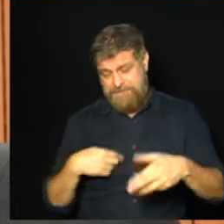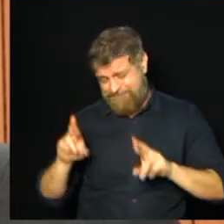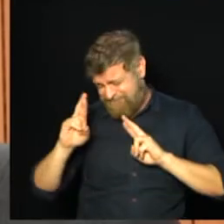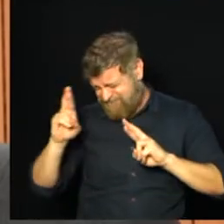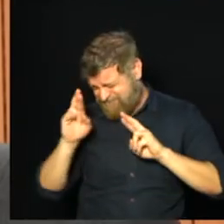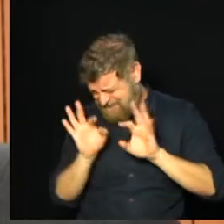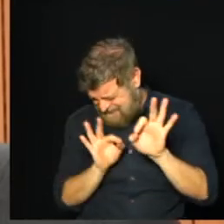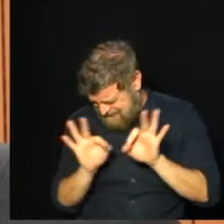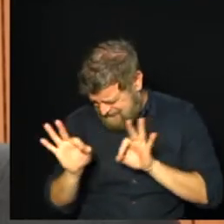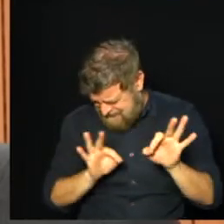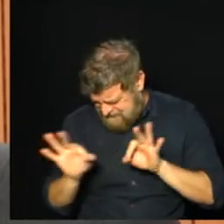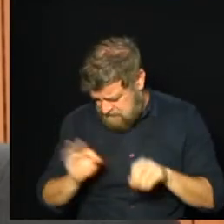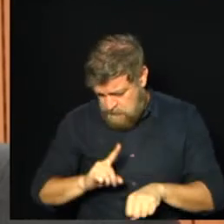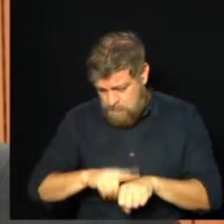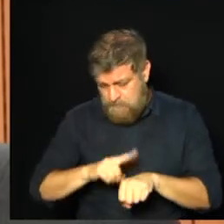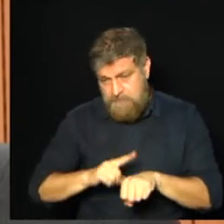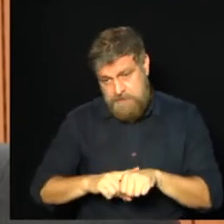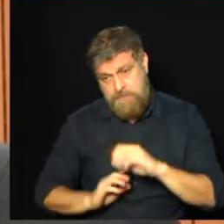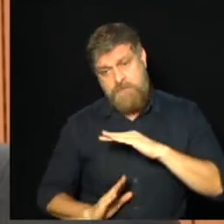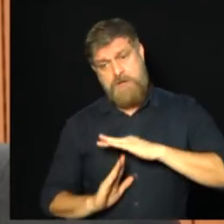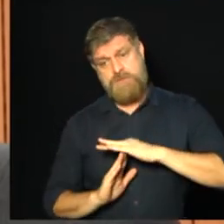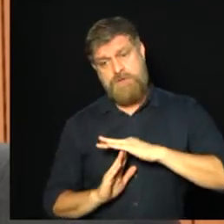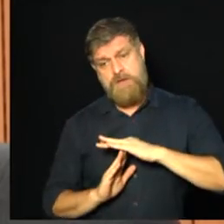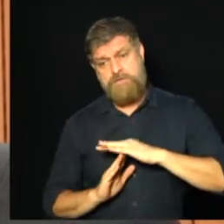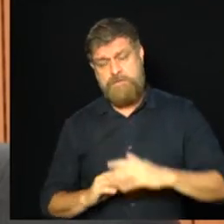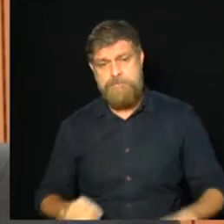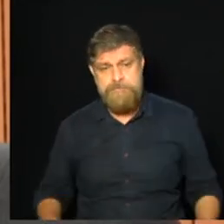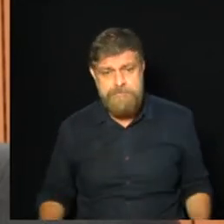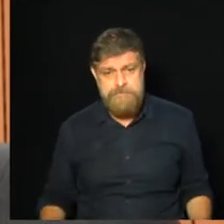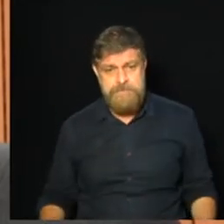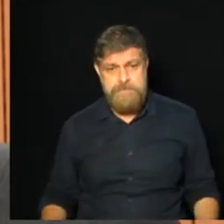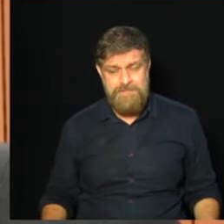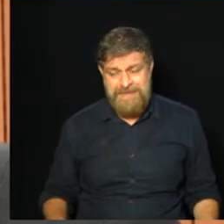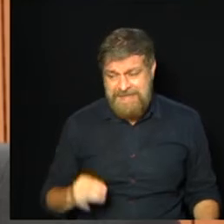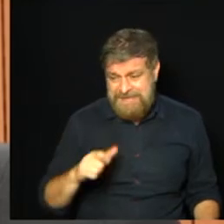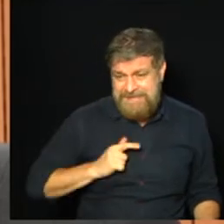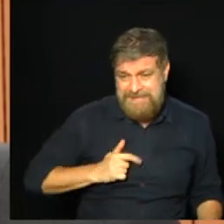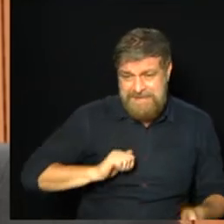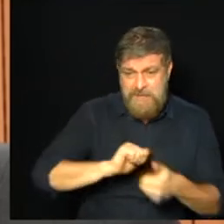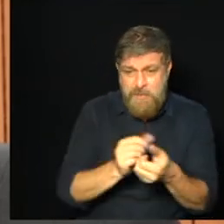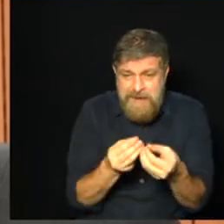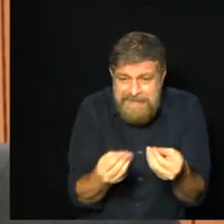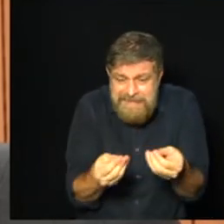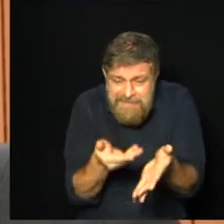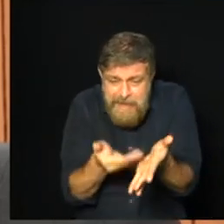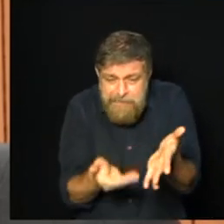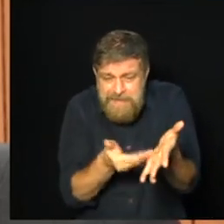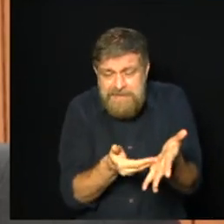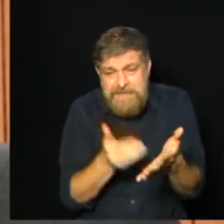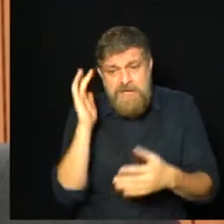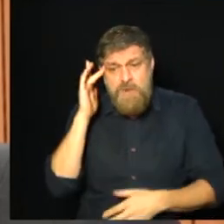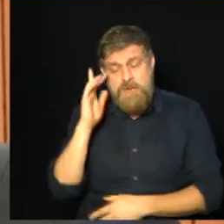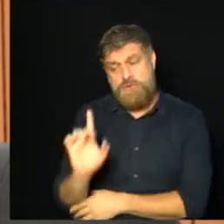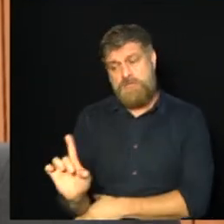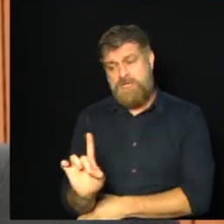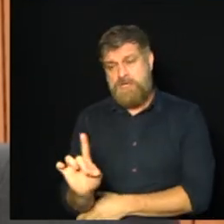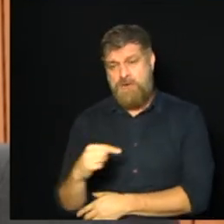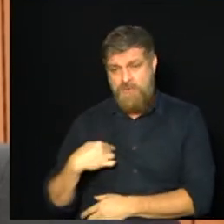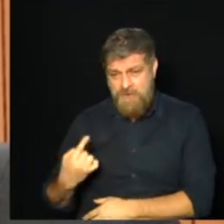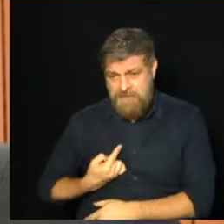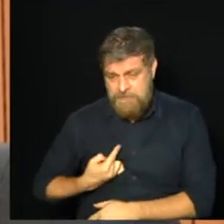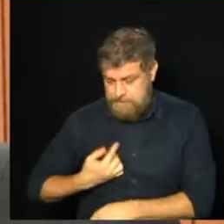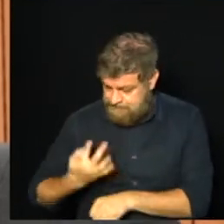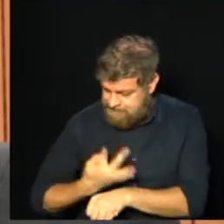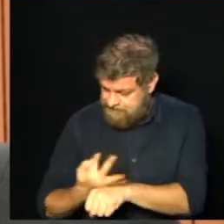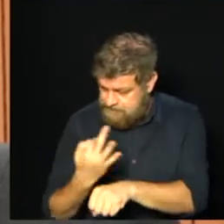num período de tempo razoável. Agora, se vai perder qualidade, eu acho que não. Nós estamos fazendo tudo para que não